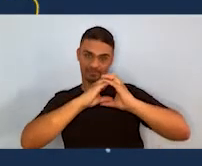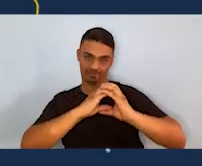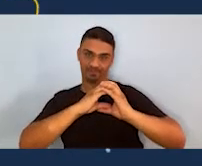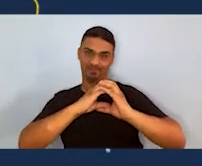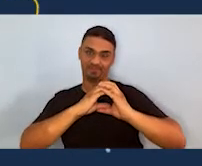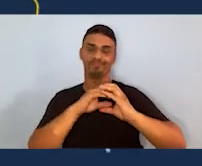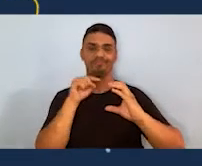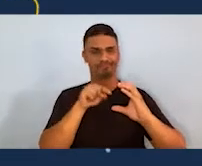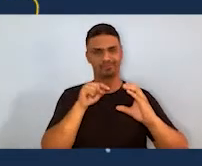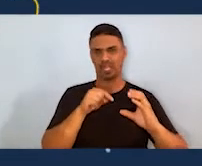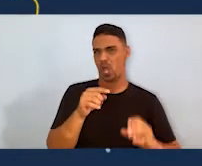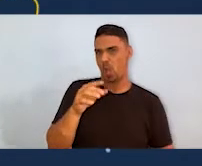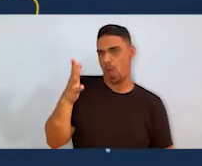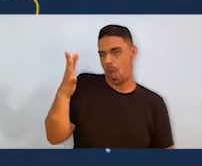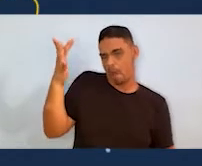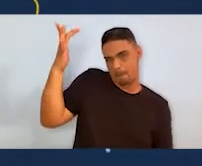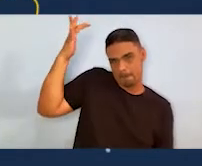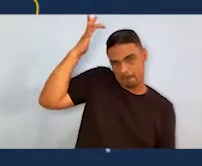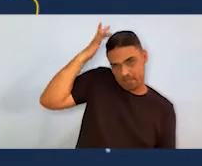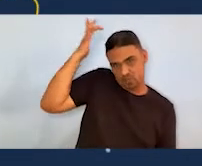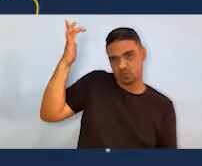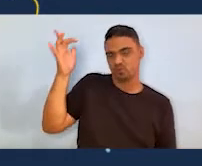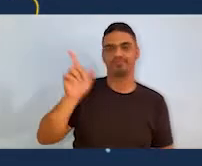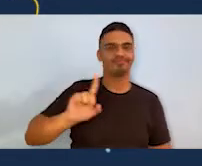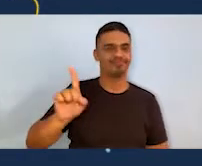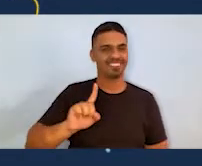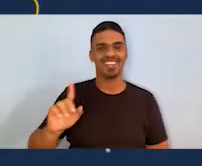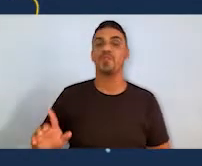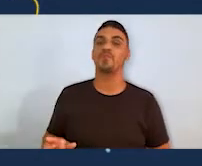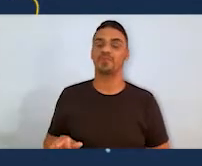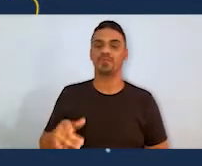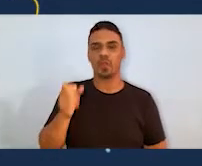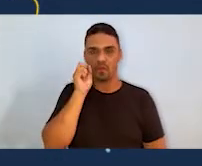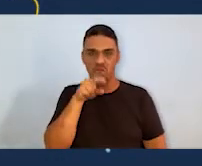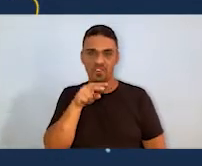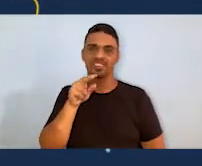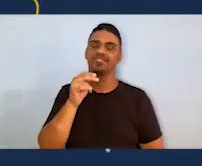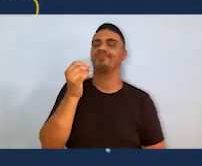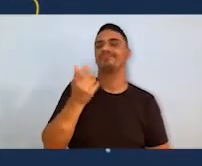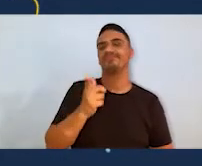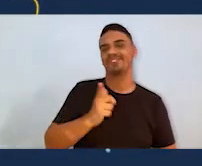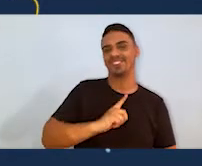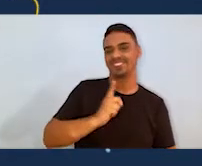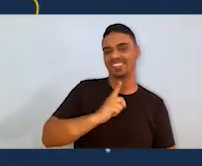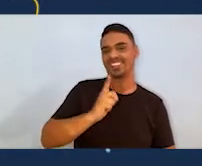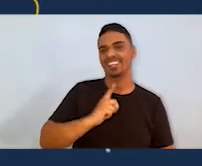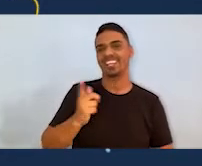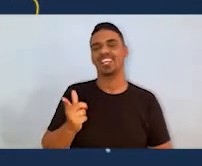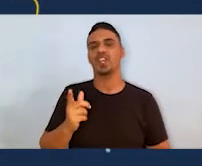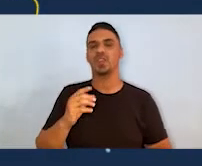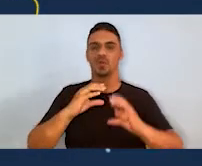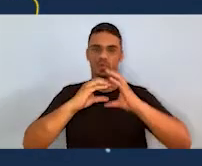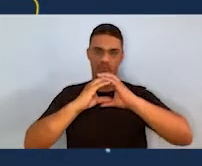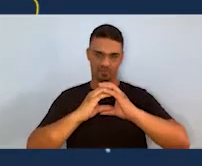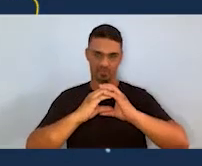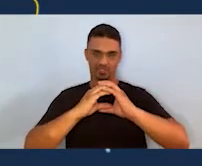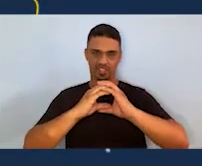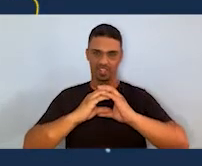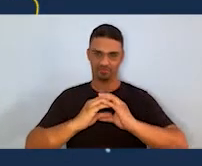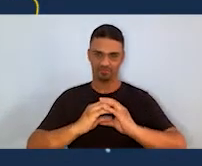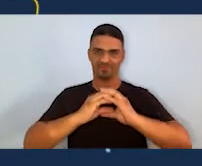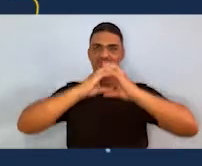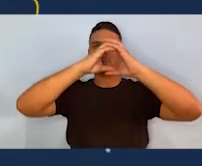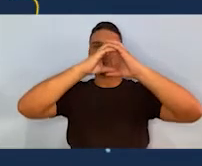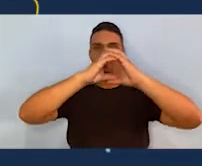Não seria absurdo, eu já vi isso, mas enfim. Mas imagina que é isso, é uma personagem que vai